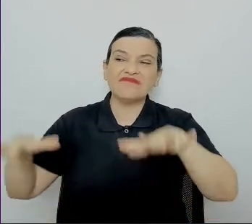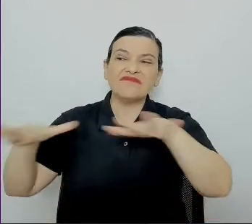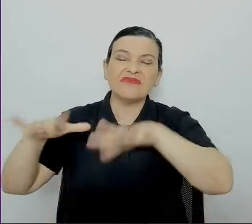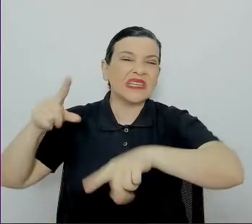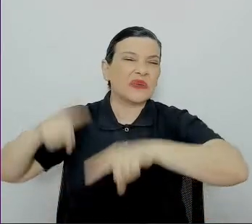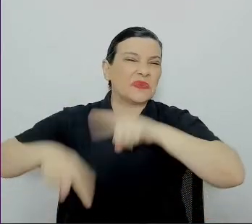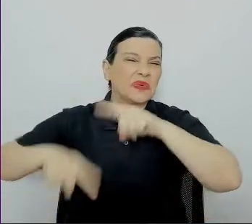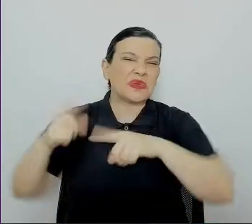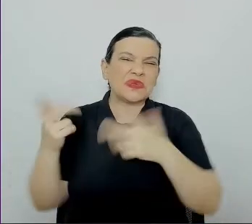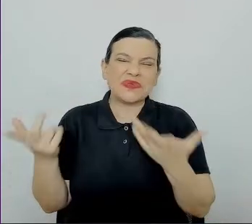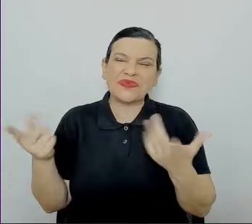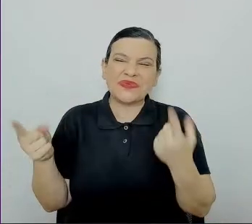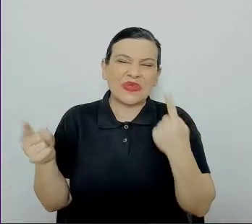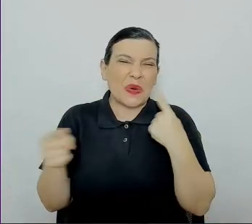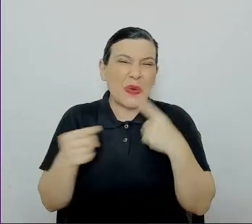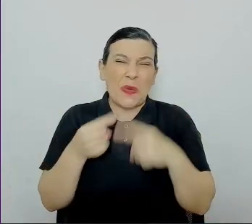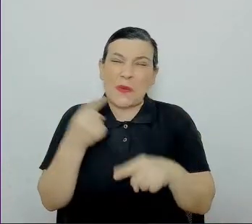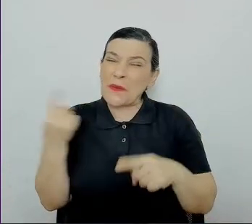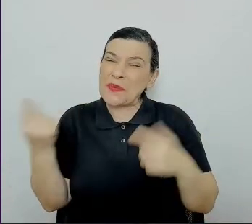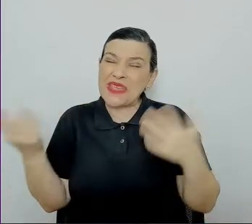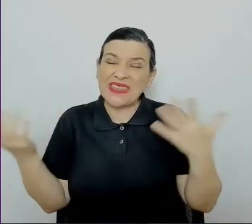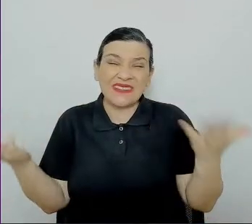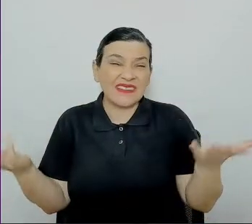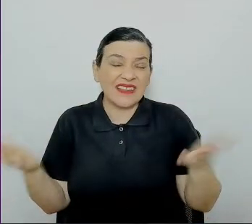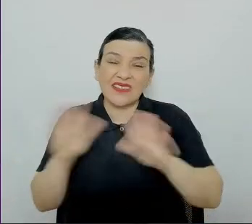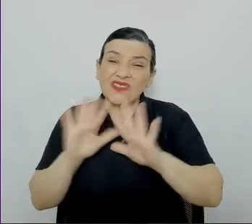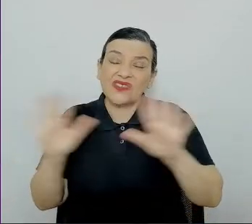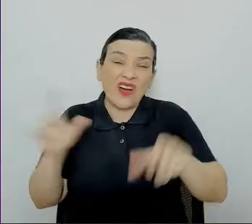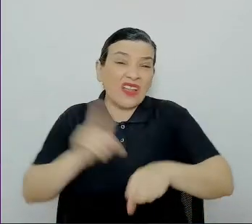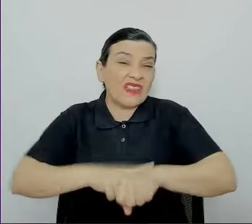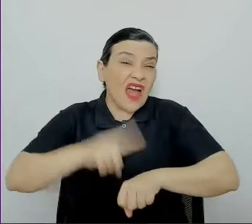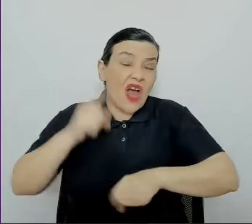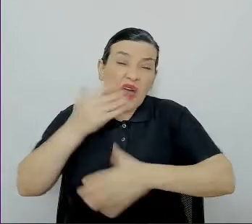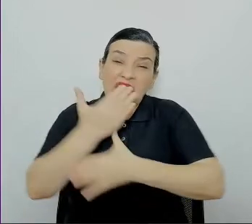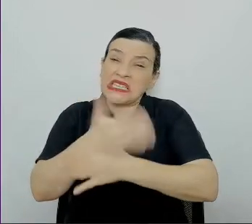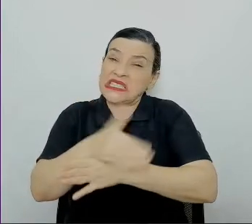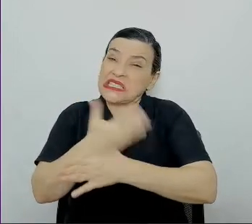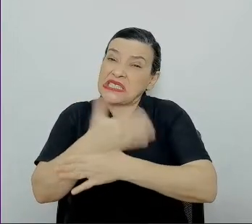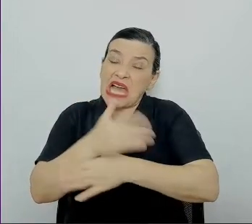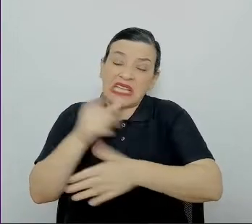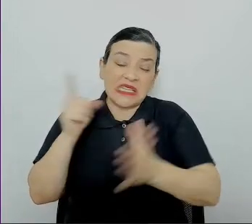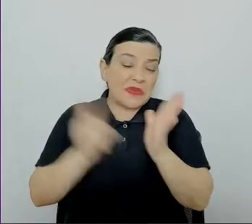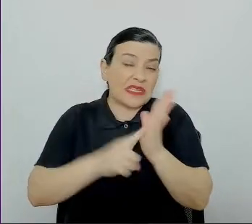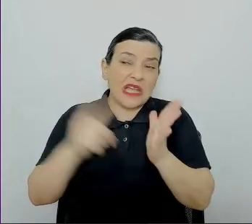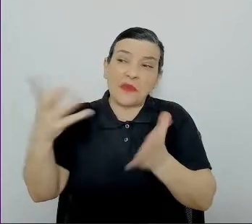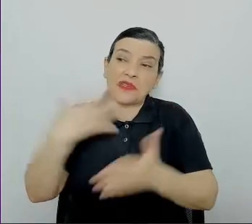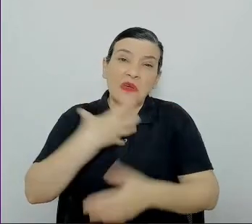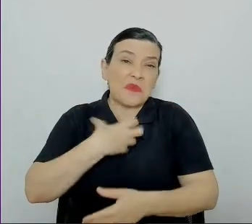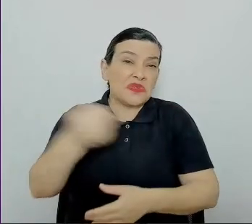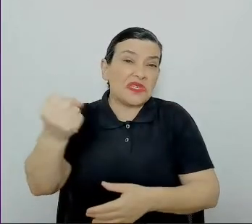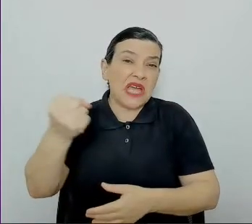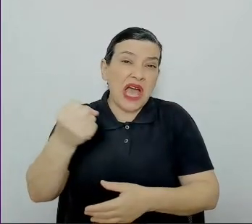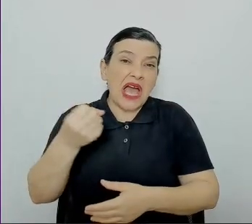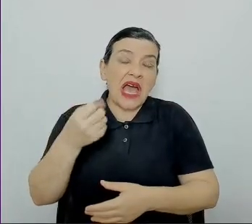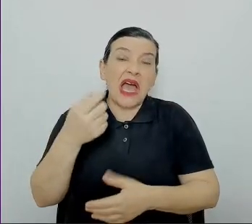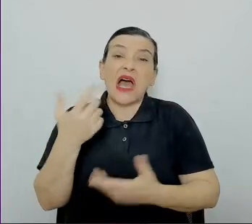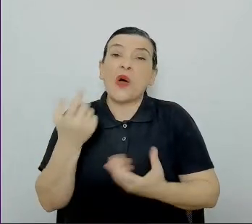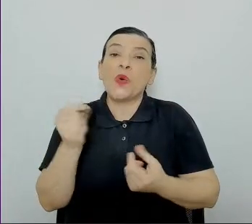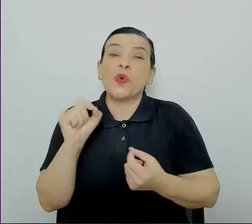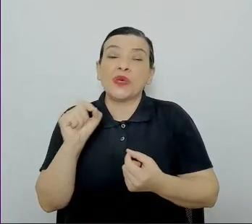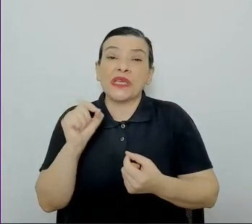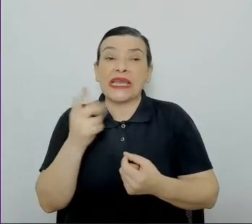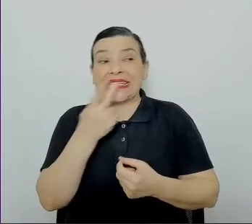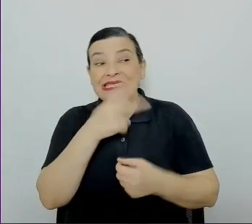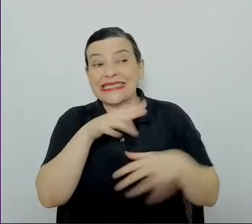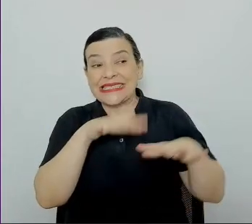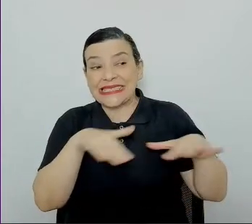fazia sentido. A dor era garantir um táxi, a gente sabia que tinha táxi na região, era só apertar o botão e chegava. Para o comercial, a dor era outra, a dor era eu quero